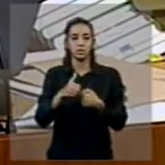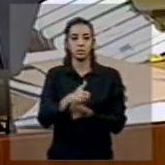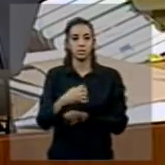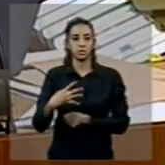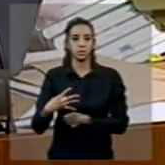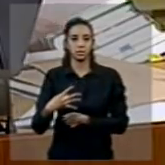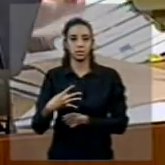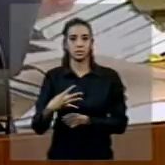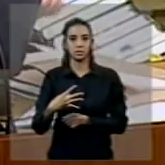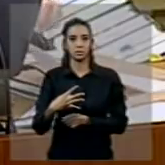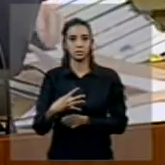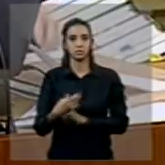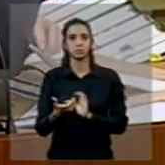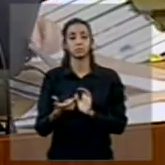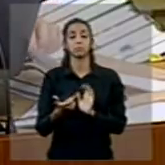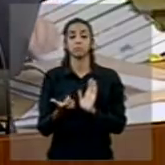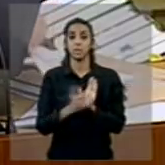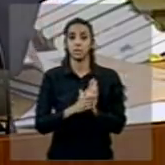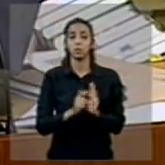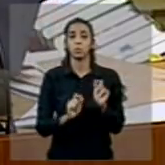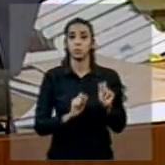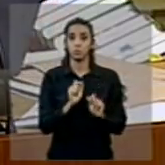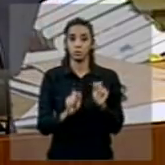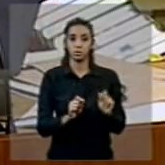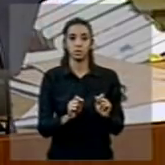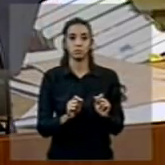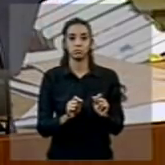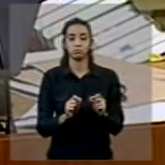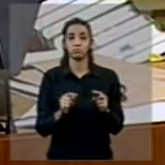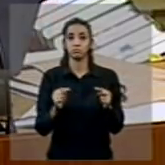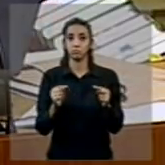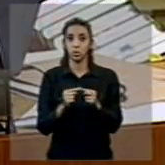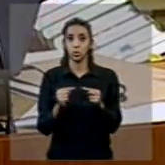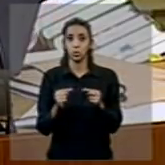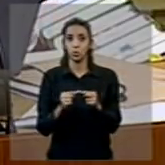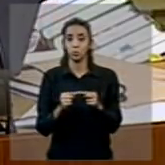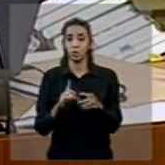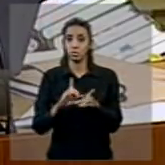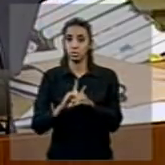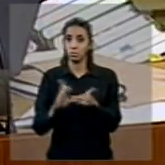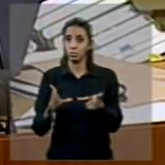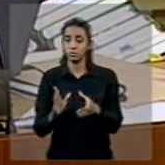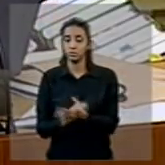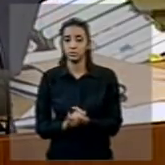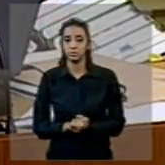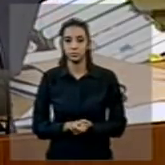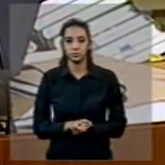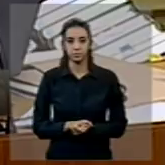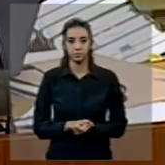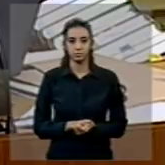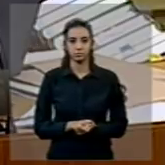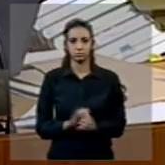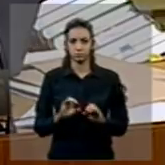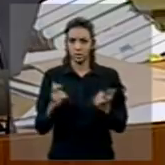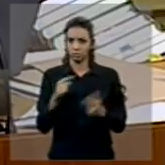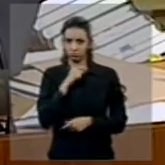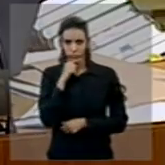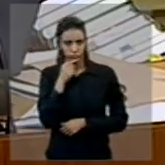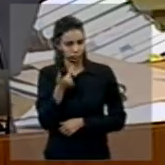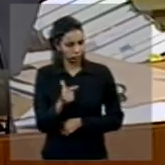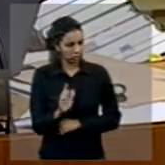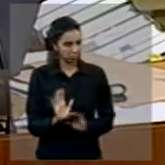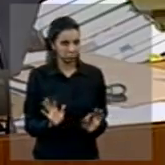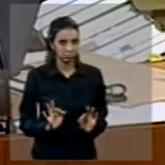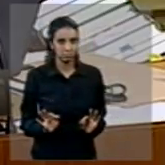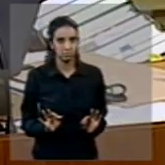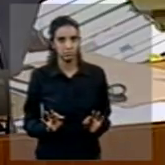caput, pilar sobre o qual repousam as instituições democráticas. Não há dúvida, não há qualquer dúvida sobre